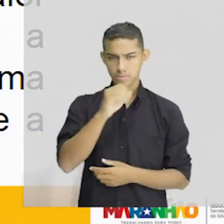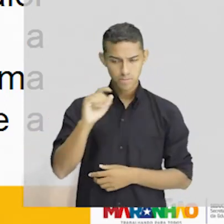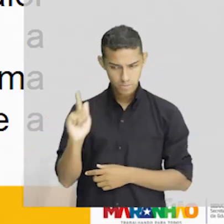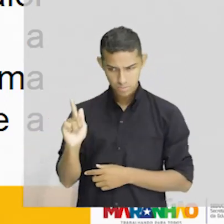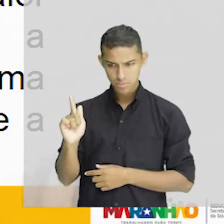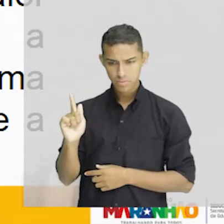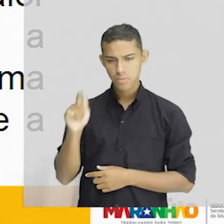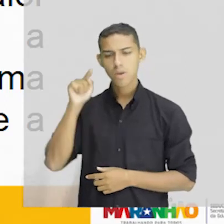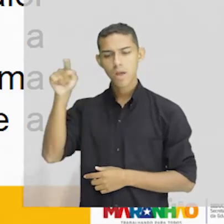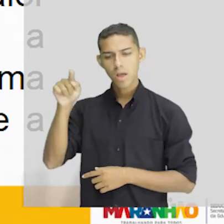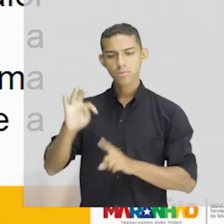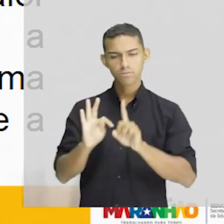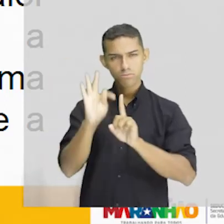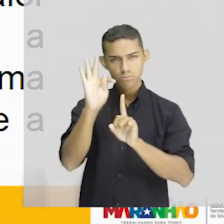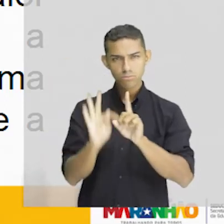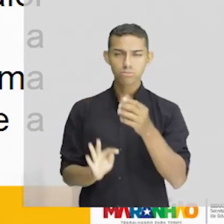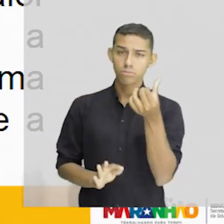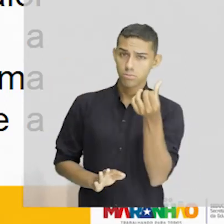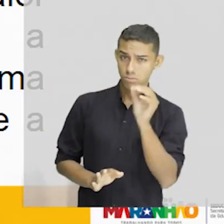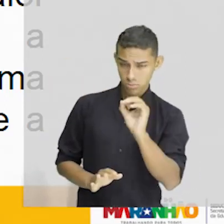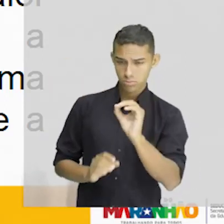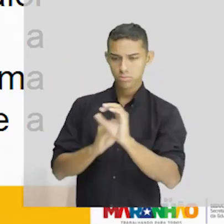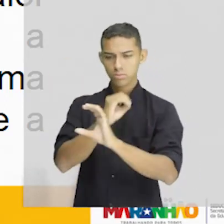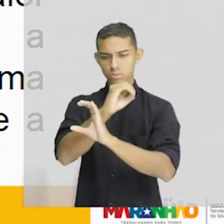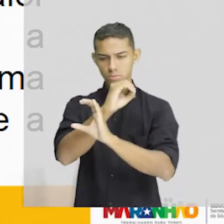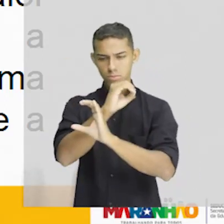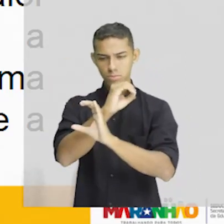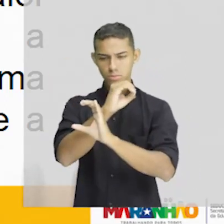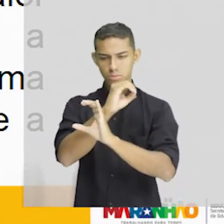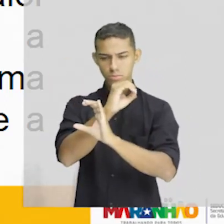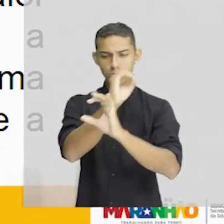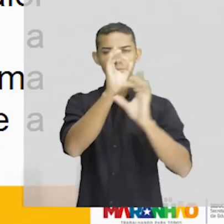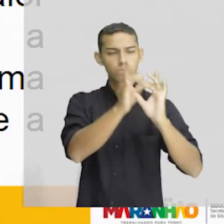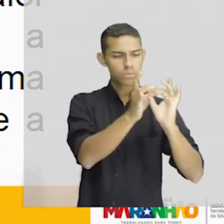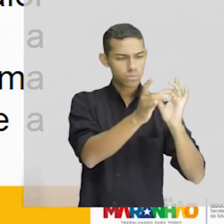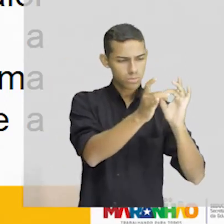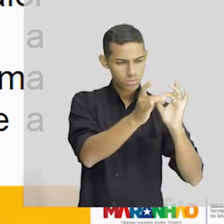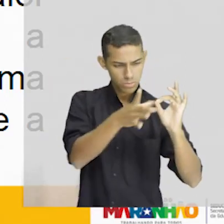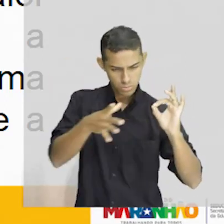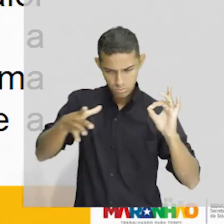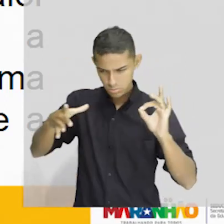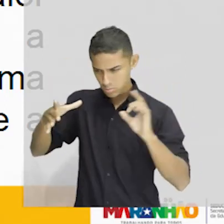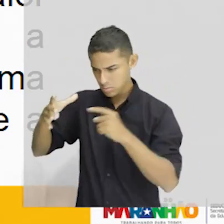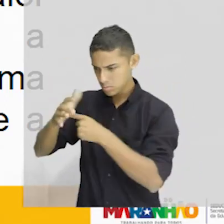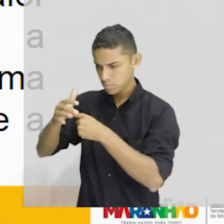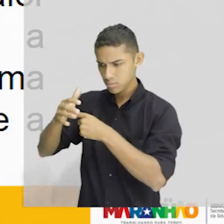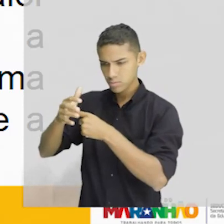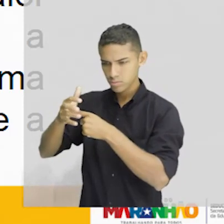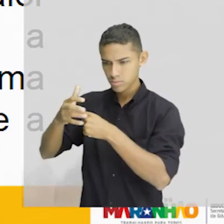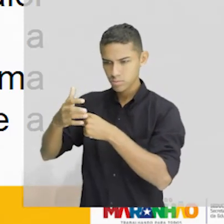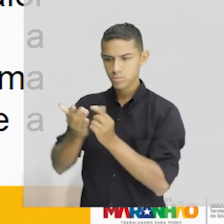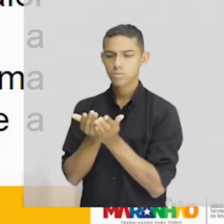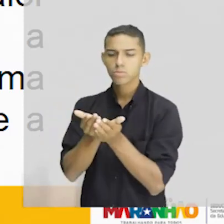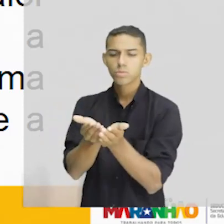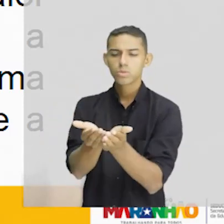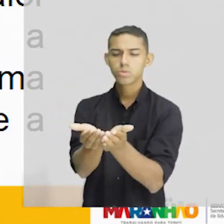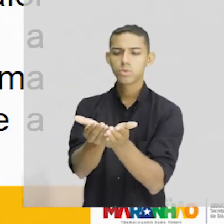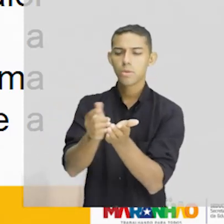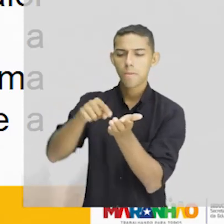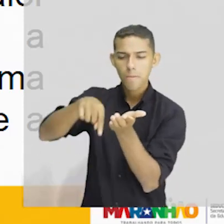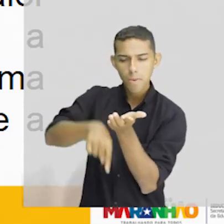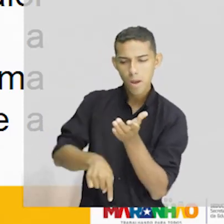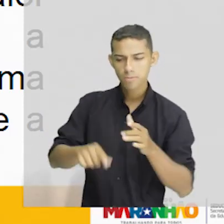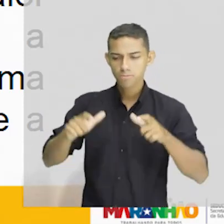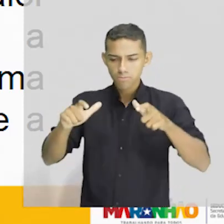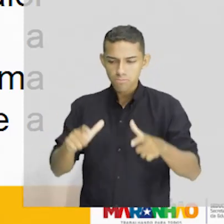graus Celsius que esse desprendeu de um motor de uma embarcação é imerso em um recipiente